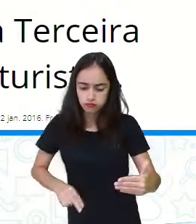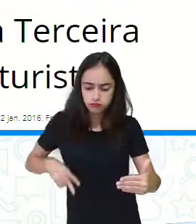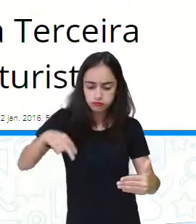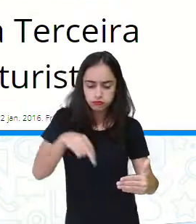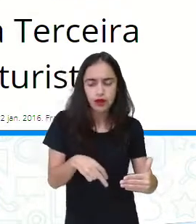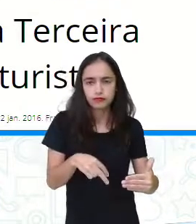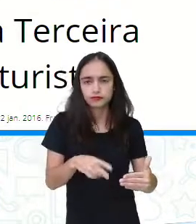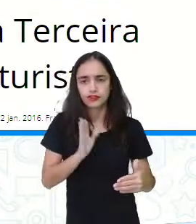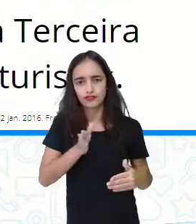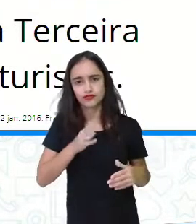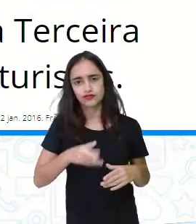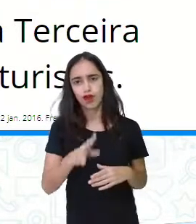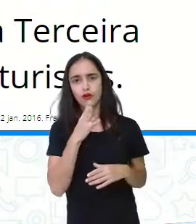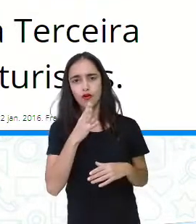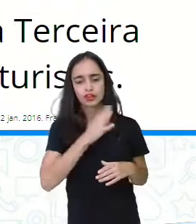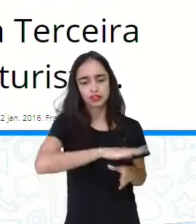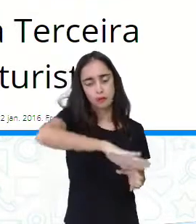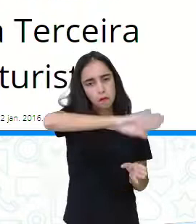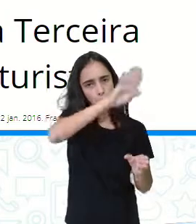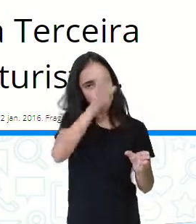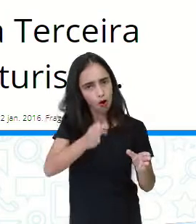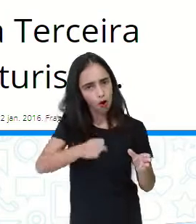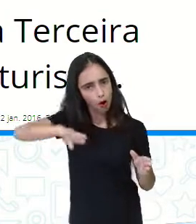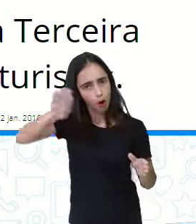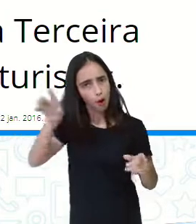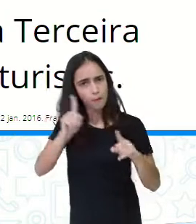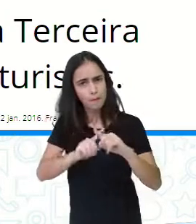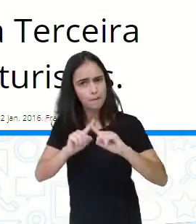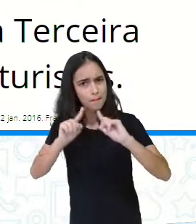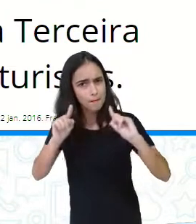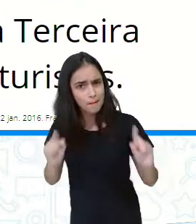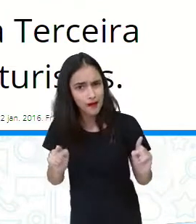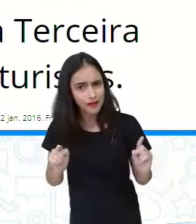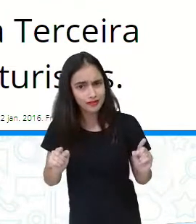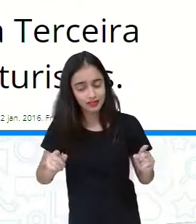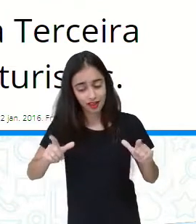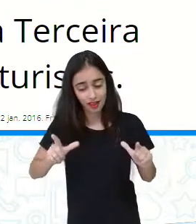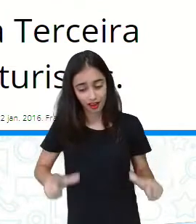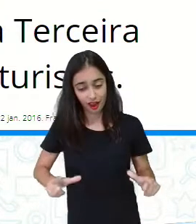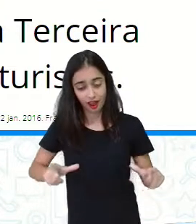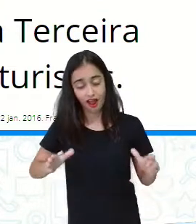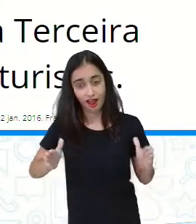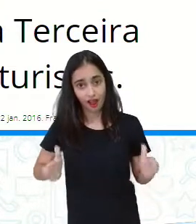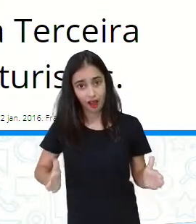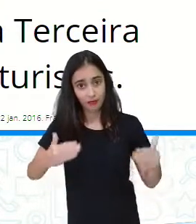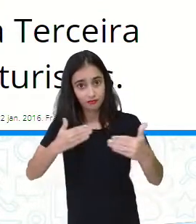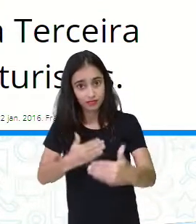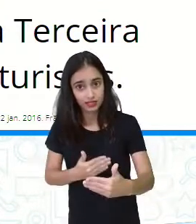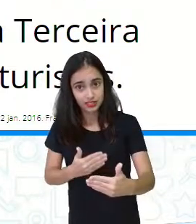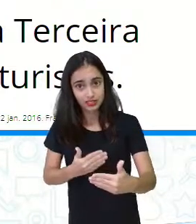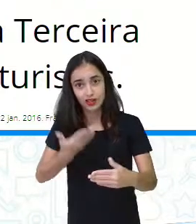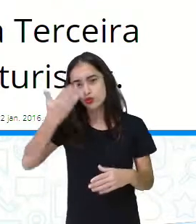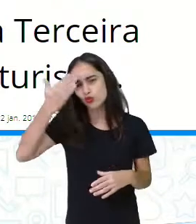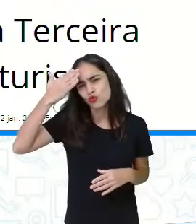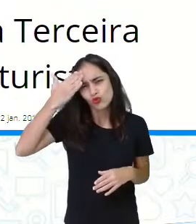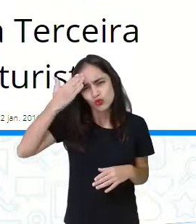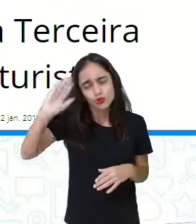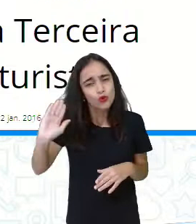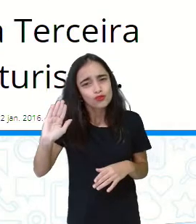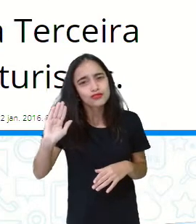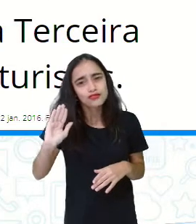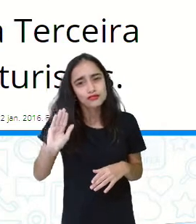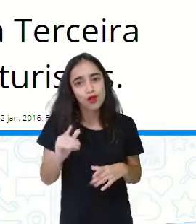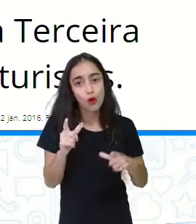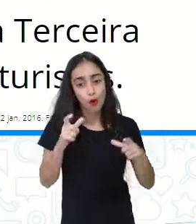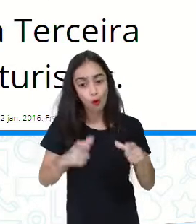do Moreno Mas a piscina natural foi uma surpresa enquanto a maré estiver alta o local pode ser curtido